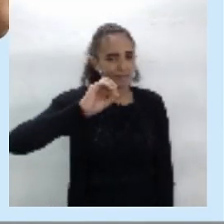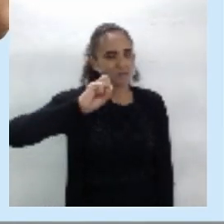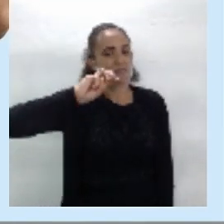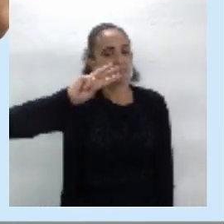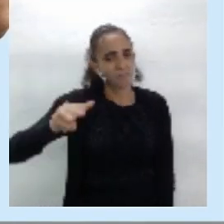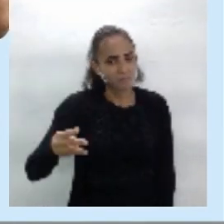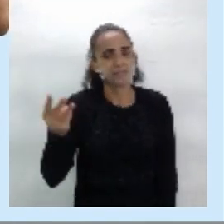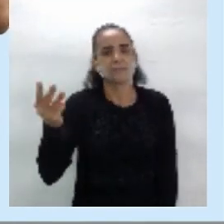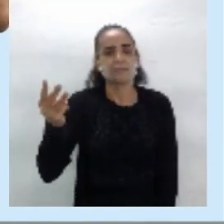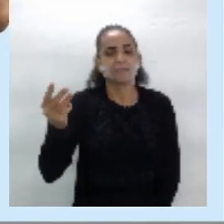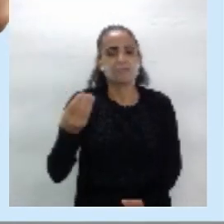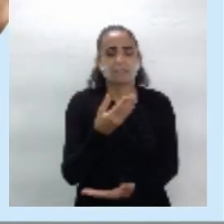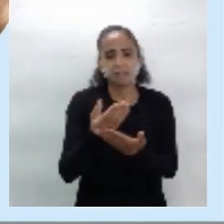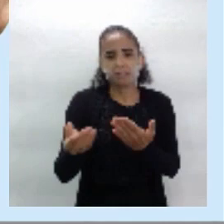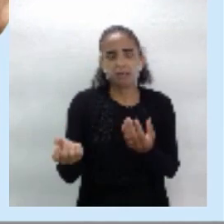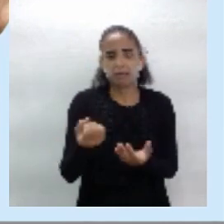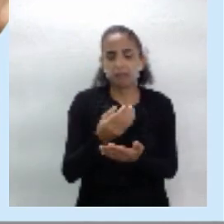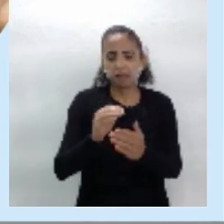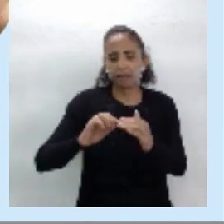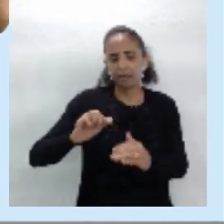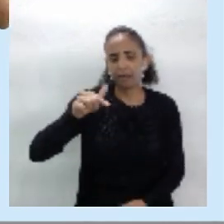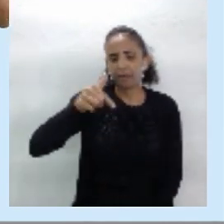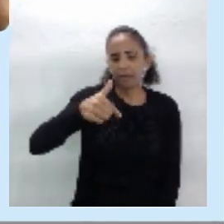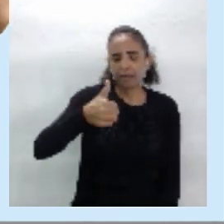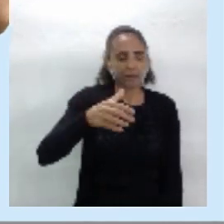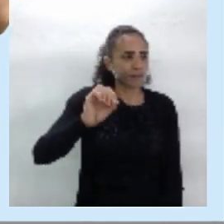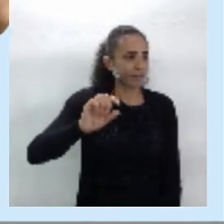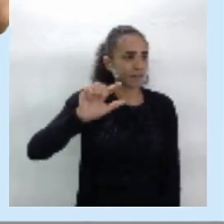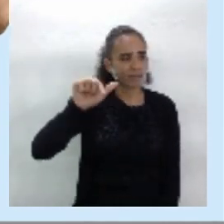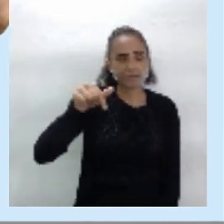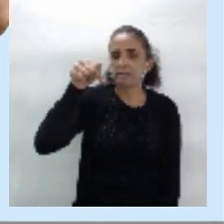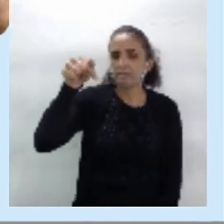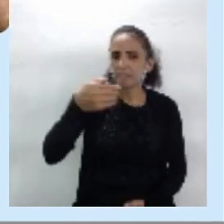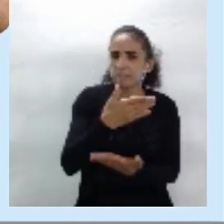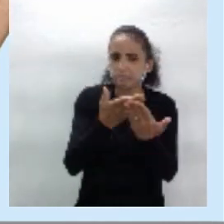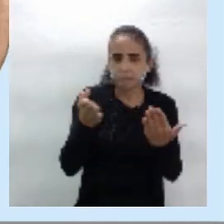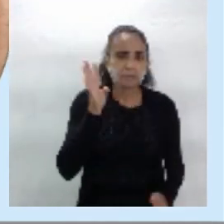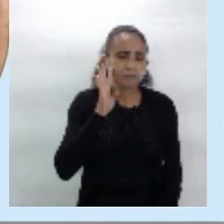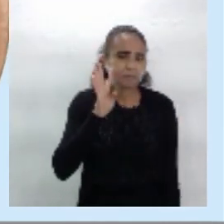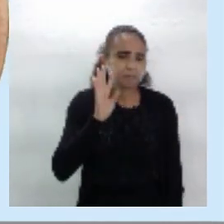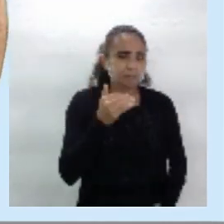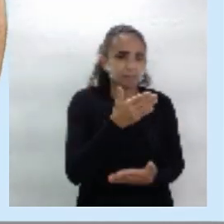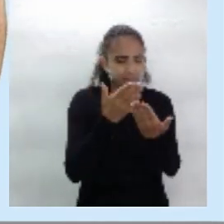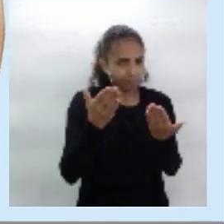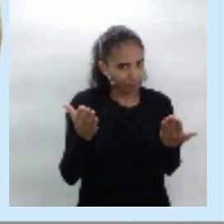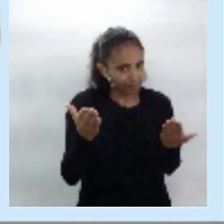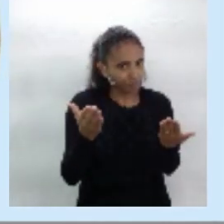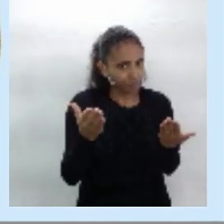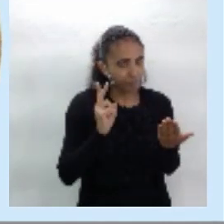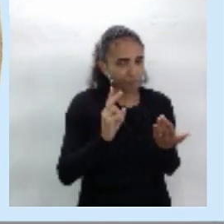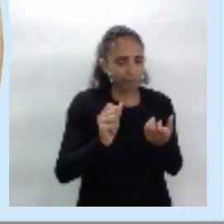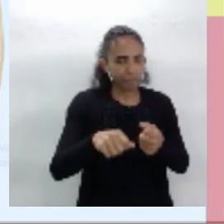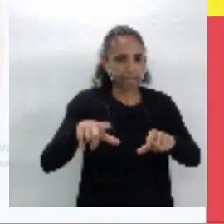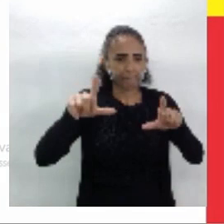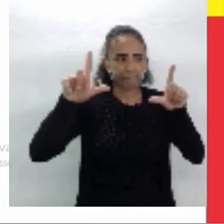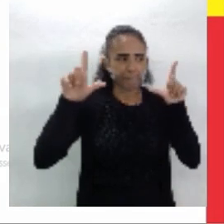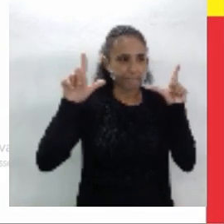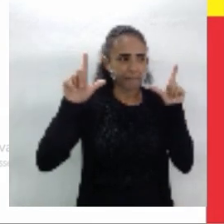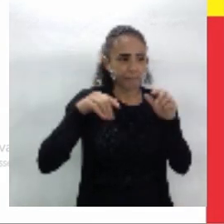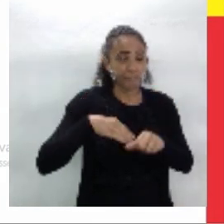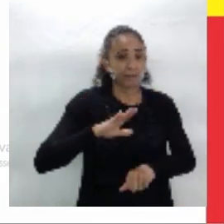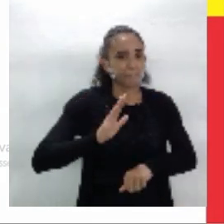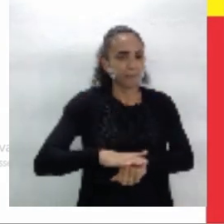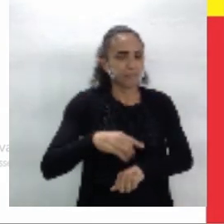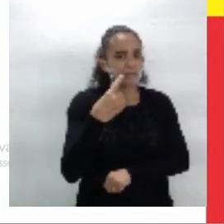Então, 10 milhões é 10 elevado a 7. Show de bola, beleza? Então, veja aí na tela de vocês mais